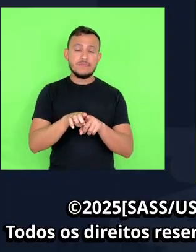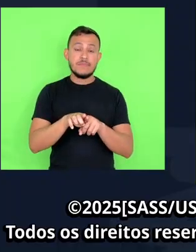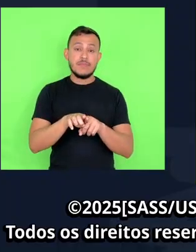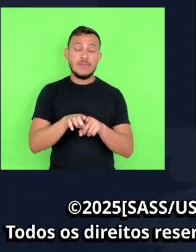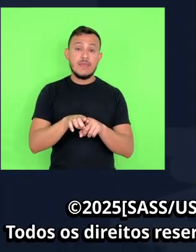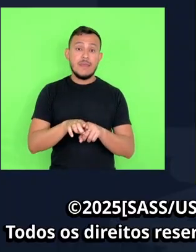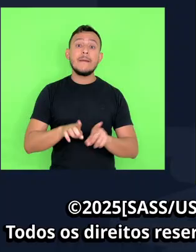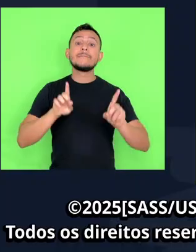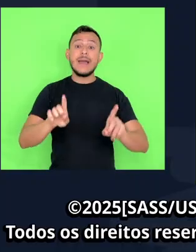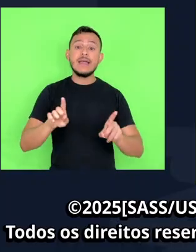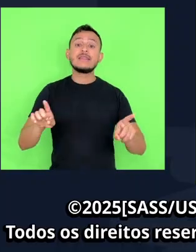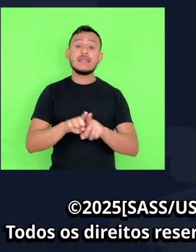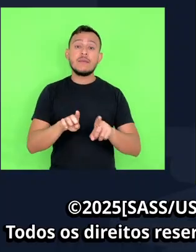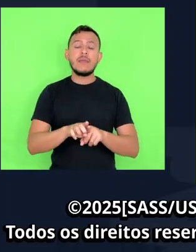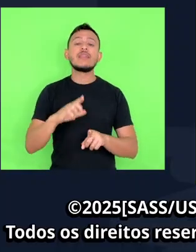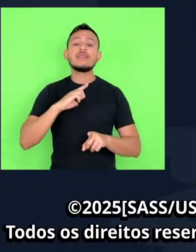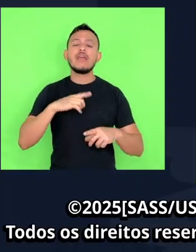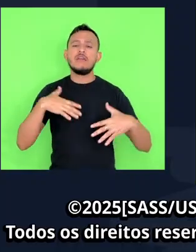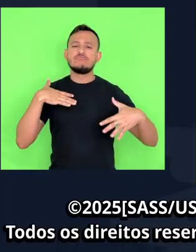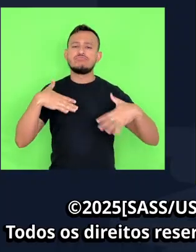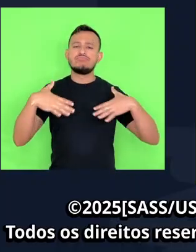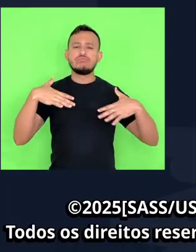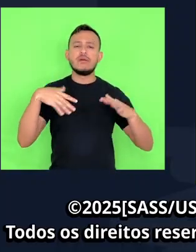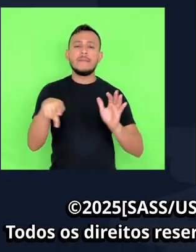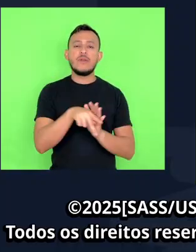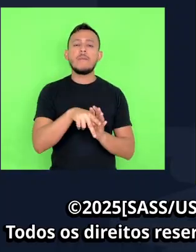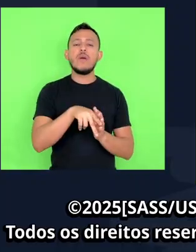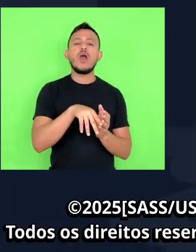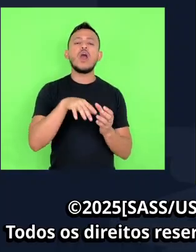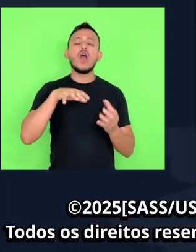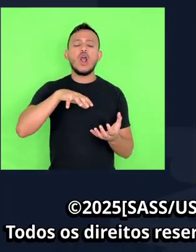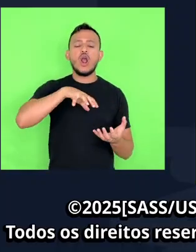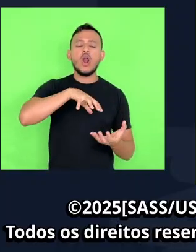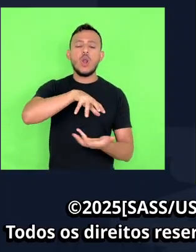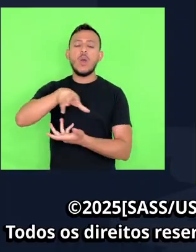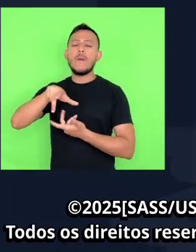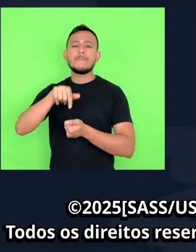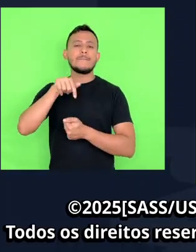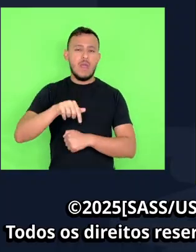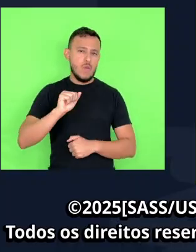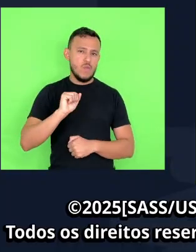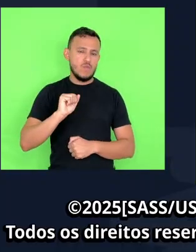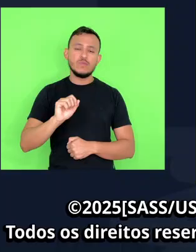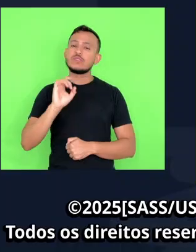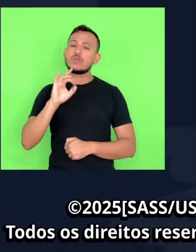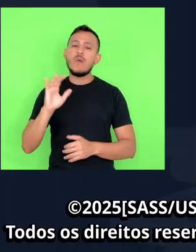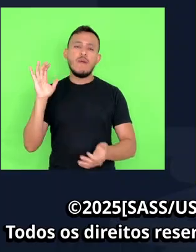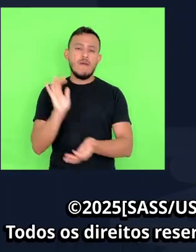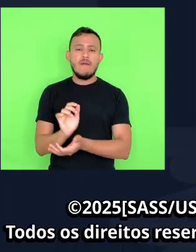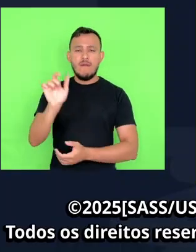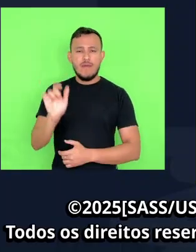tema, mas também é um movimento global, que não só os cientistas